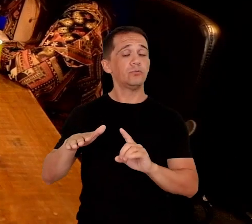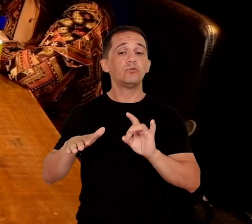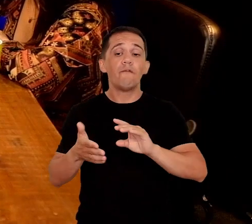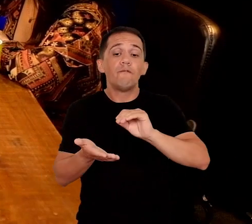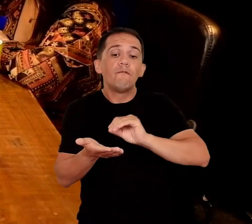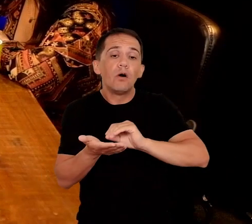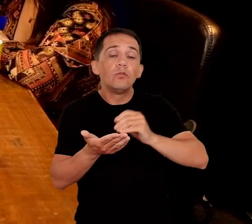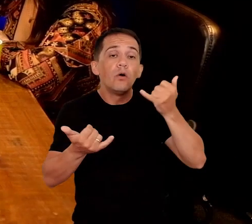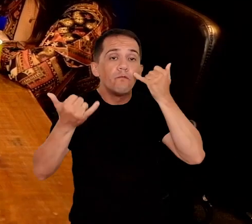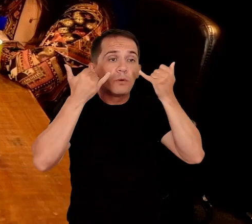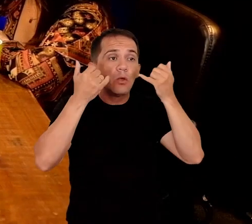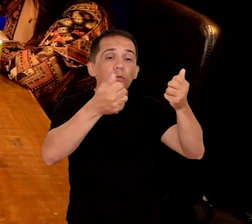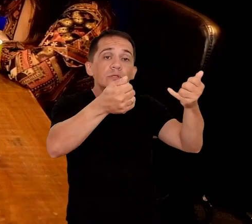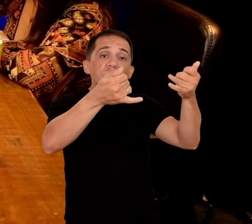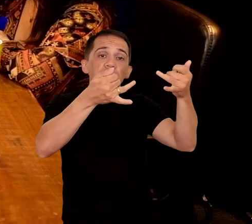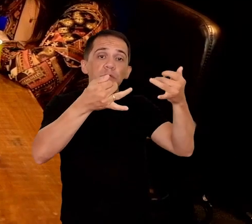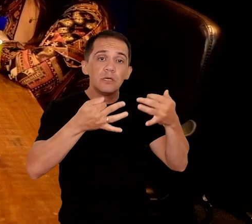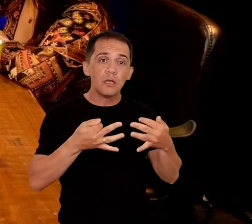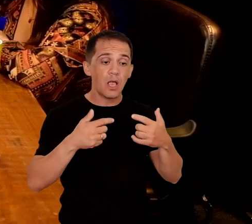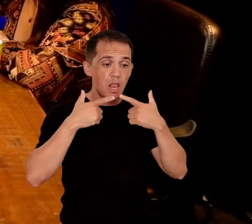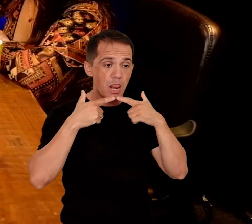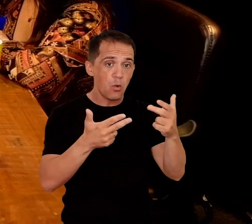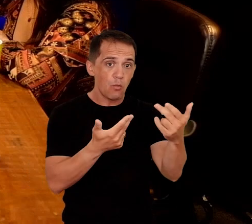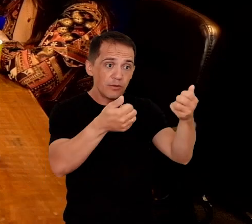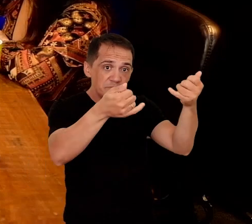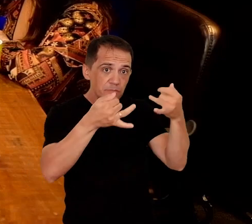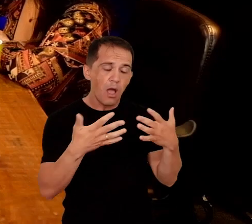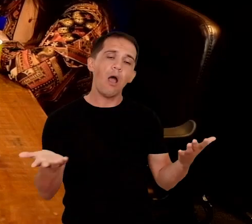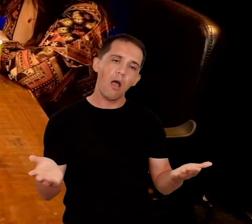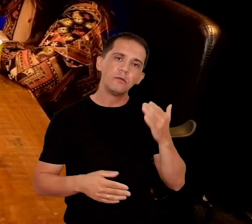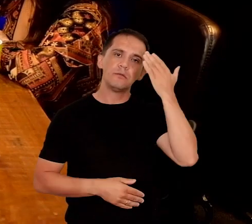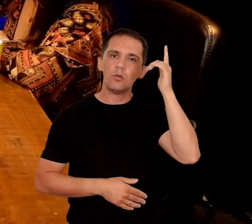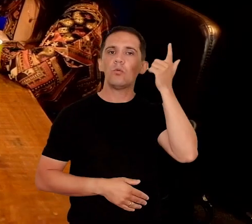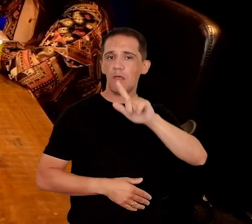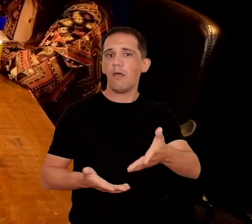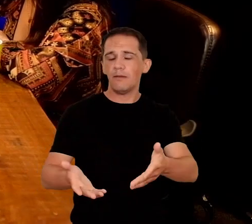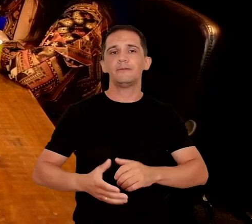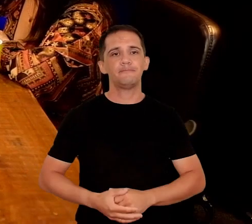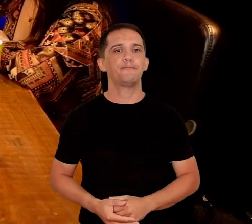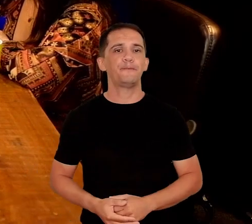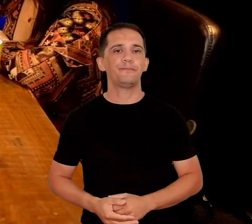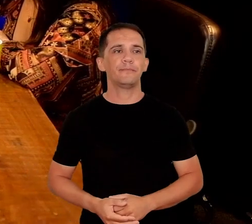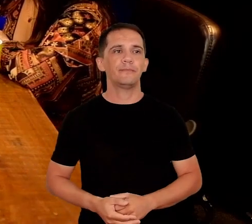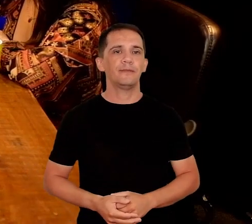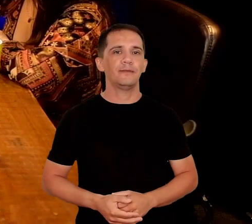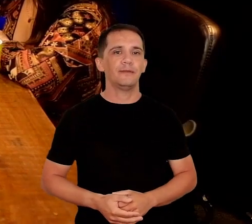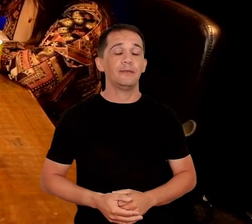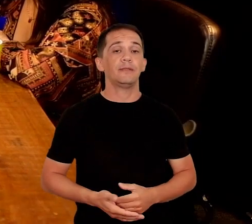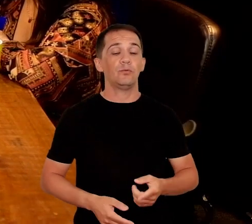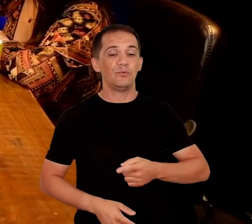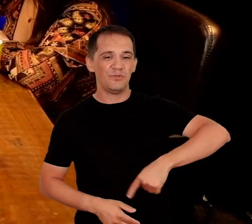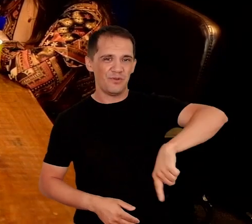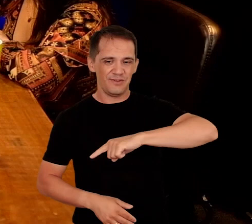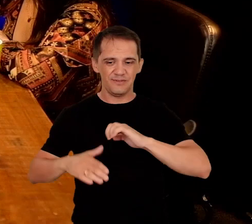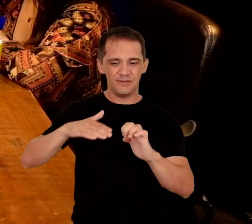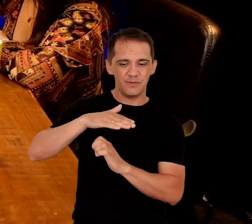não vai entender. Não, é porque não é no idioma dele. Se me der um documento em outra língua, também não vou entender. Né? Essa é a questão mais importante que a gente da LM